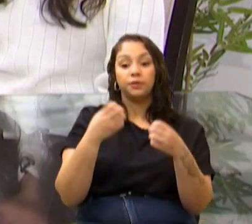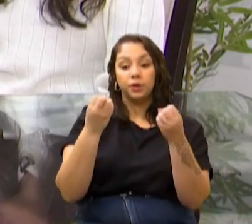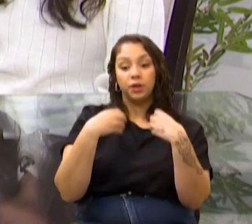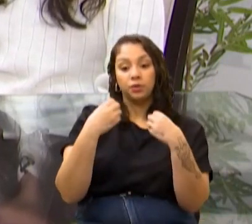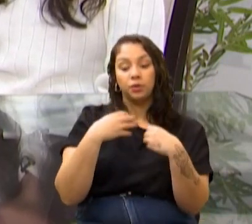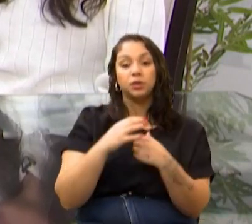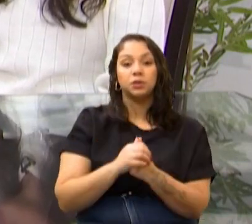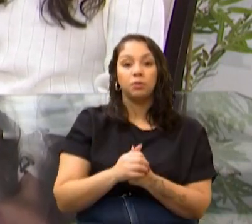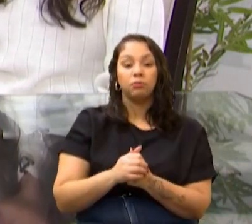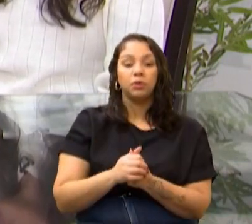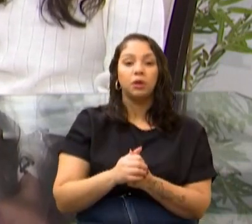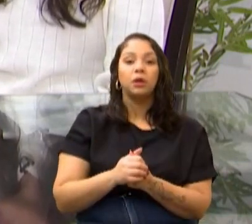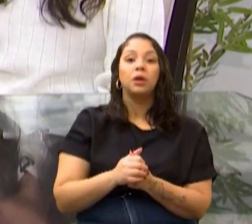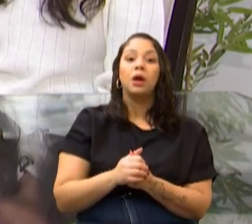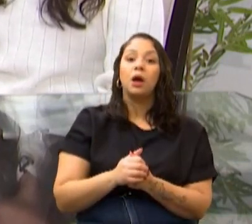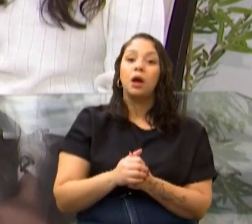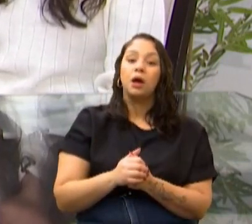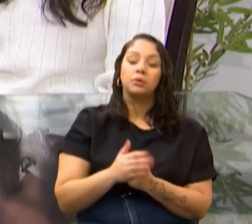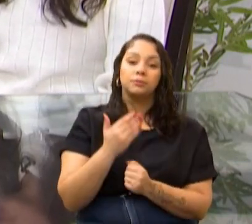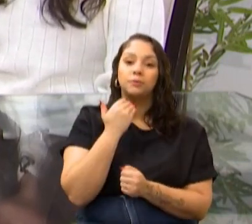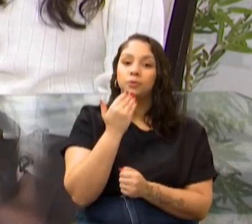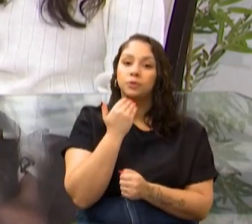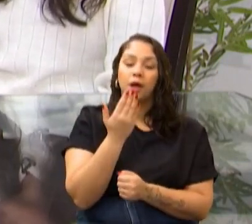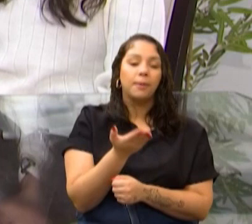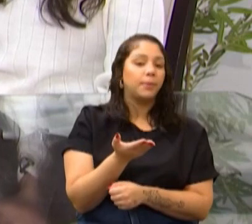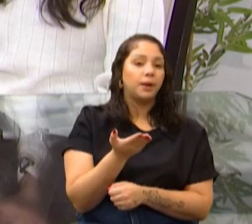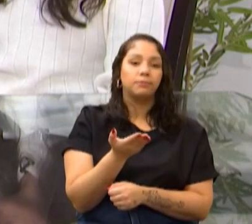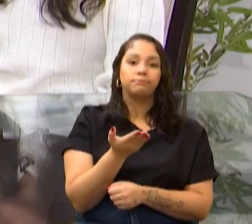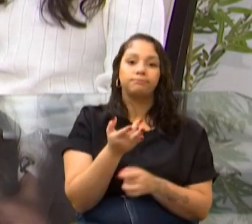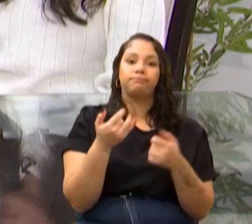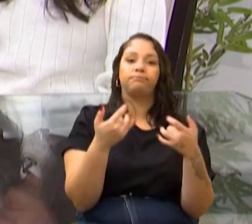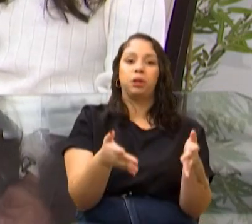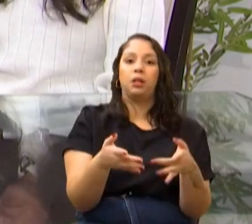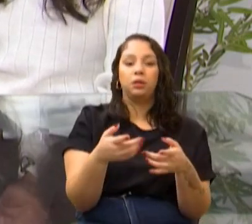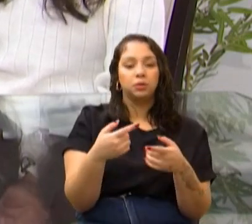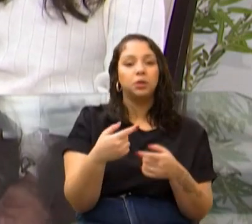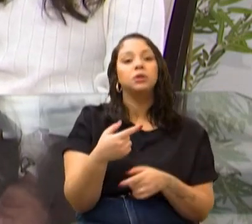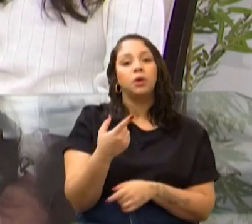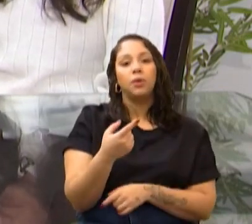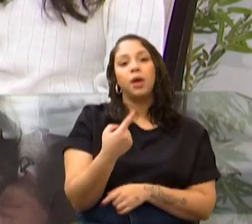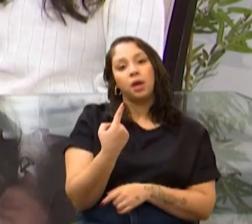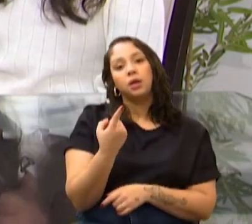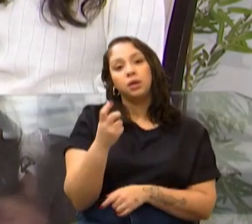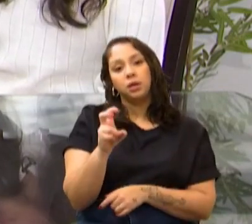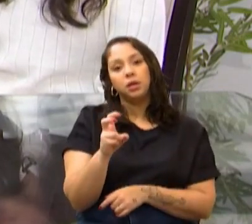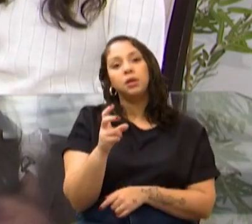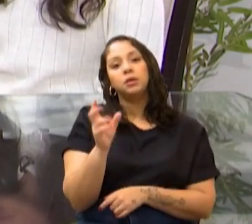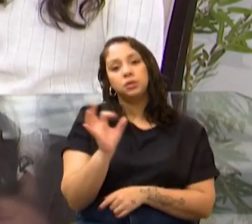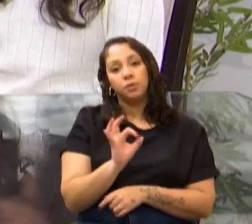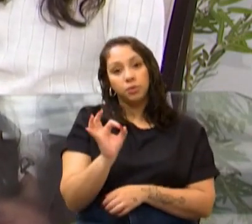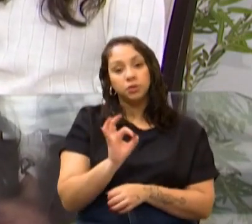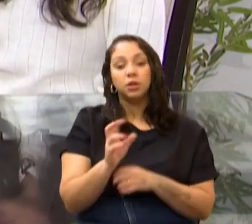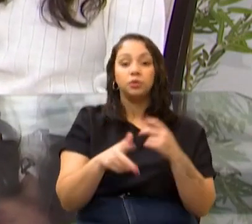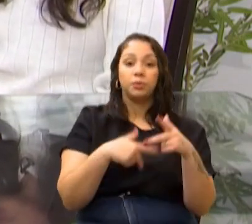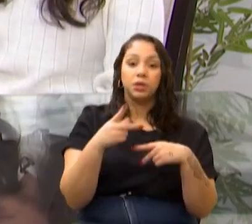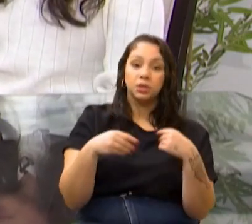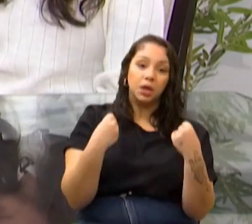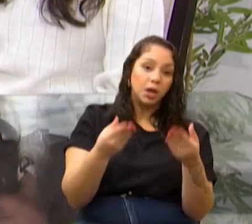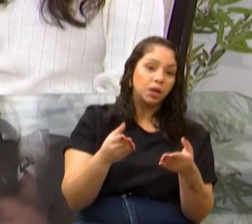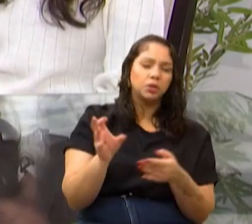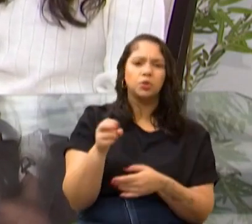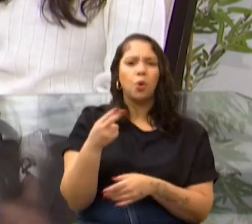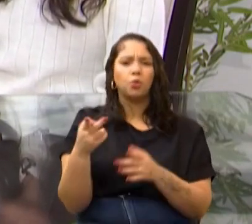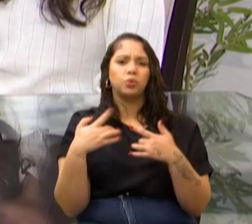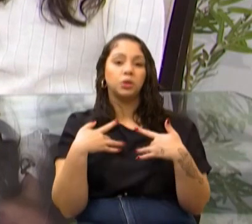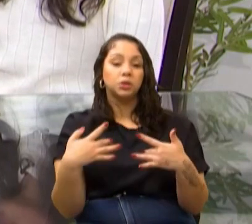investir na educação. E isso é uma coisa que não dá para abrir mão, porque a gente precisa o tempo inteiro se educar, a gente precisa se especializar.